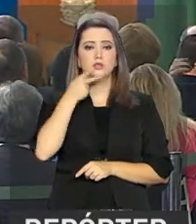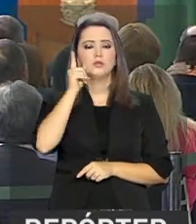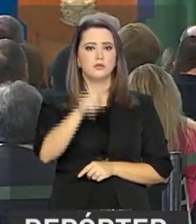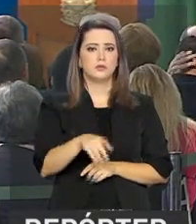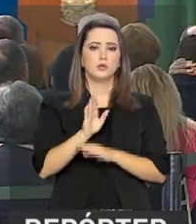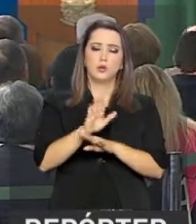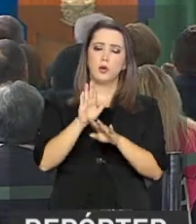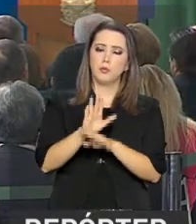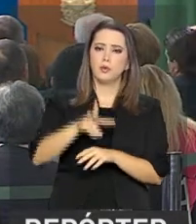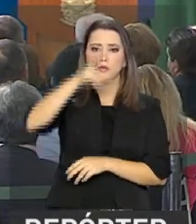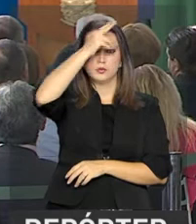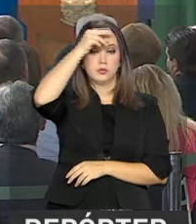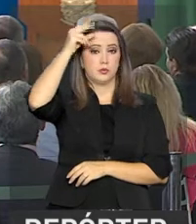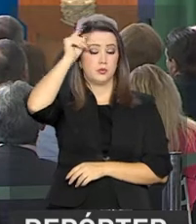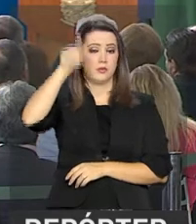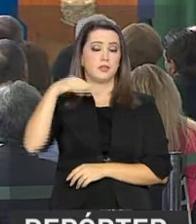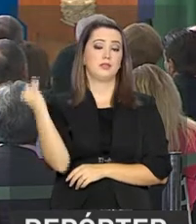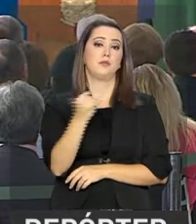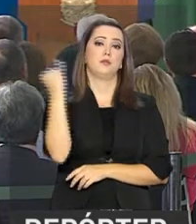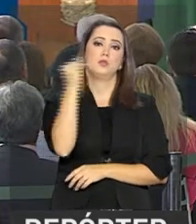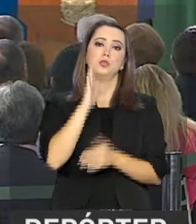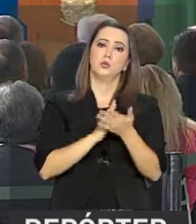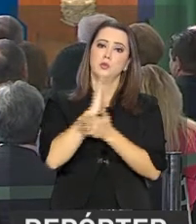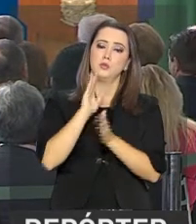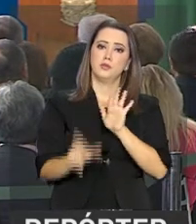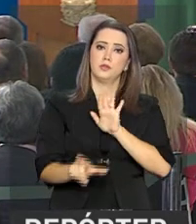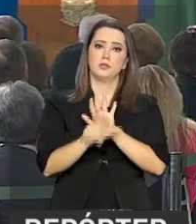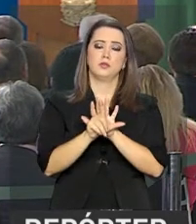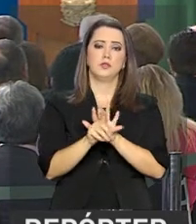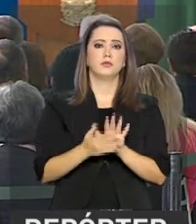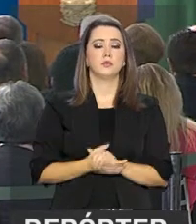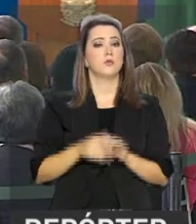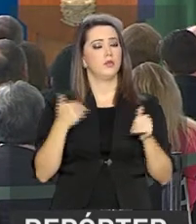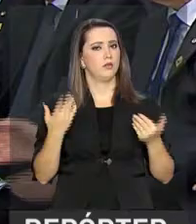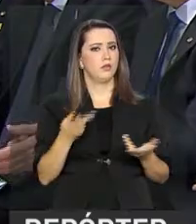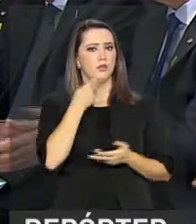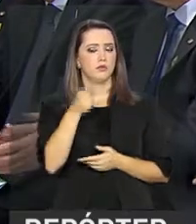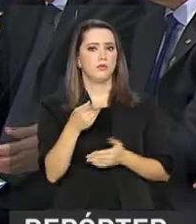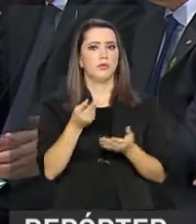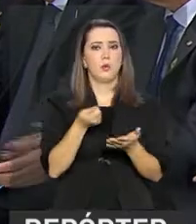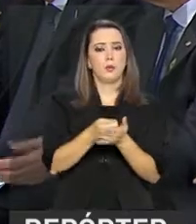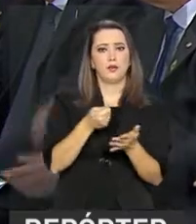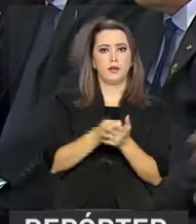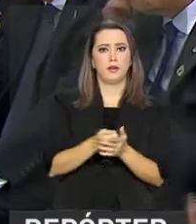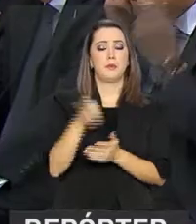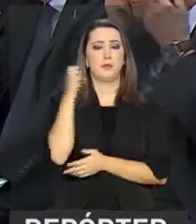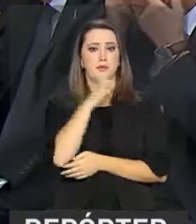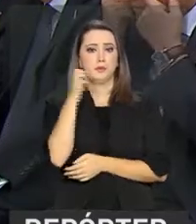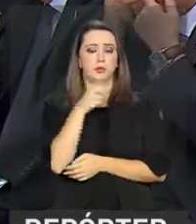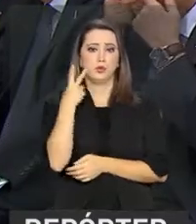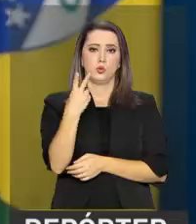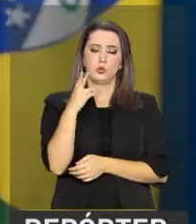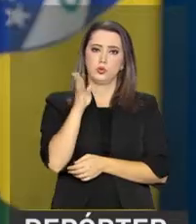apoio dos prefeitos é fundamental para a aprovação da reforma da previdência e garantiu o repasse emergencial de 2